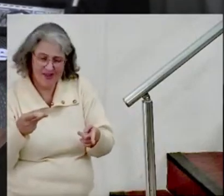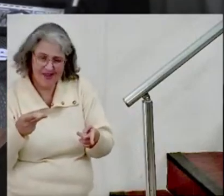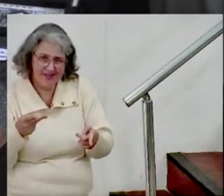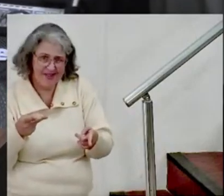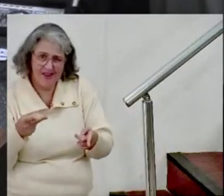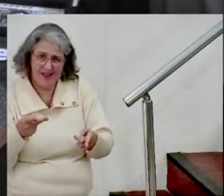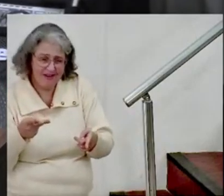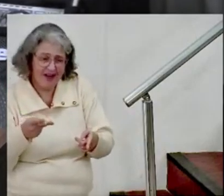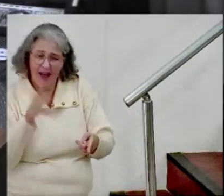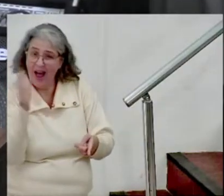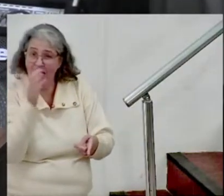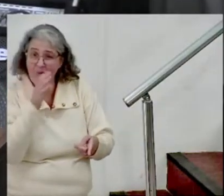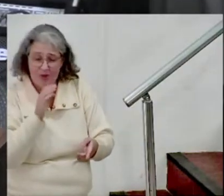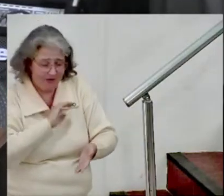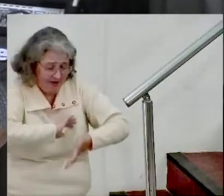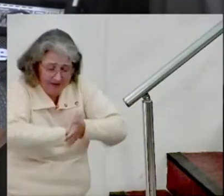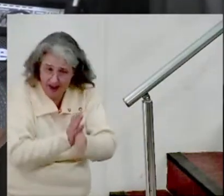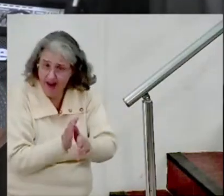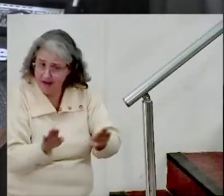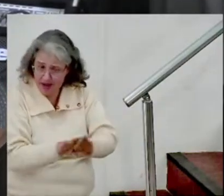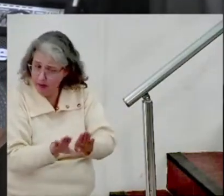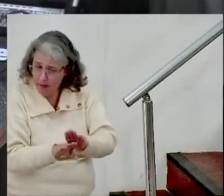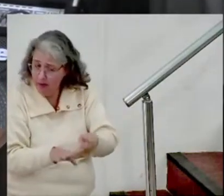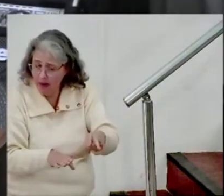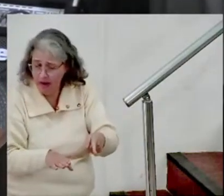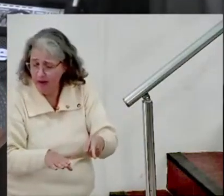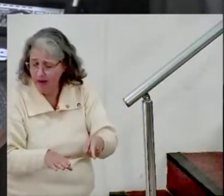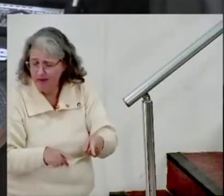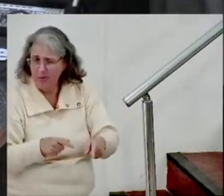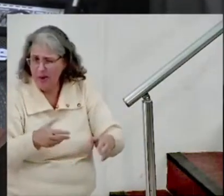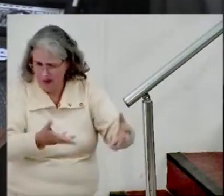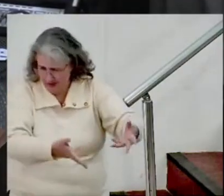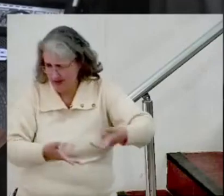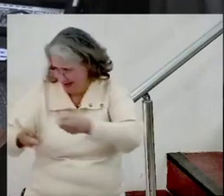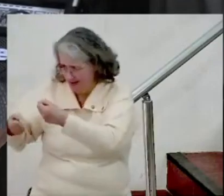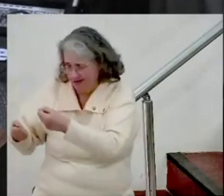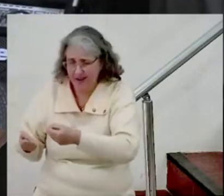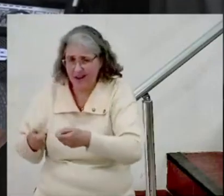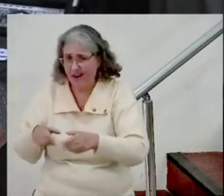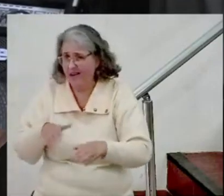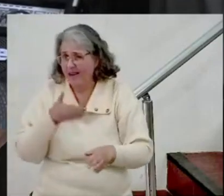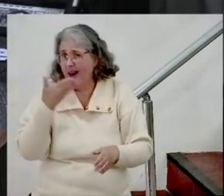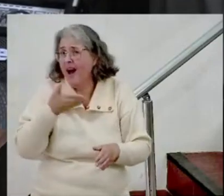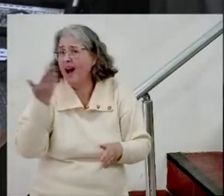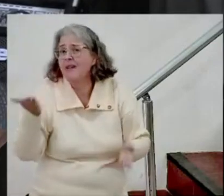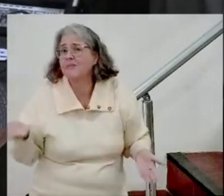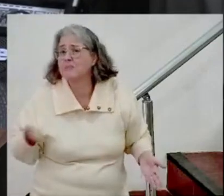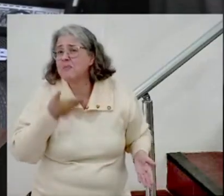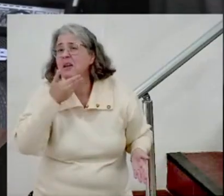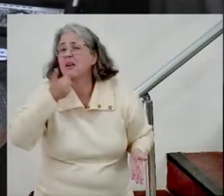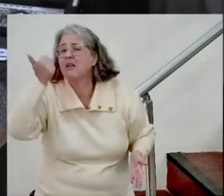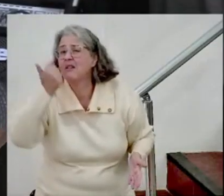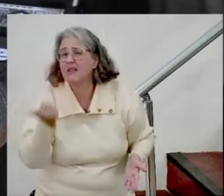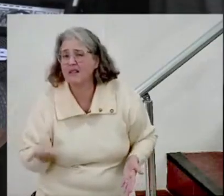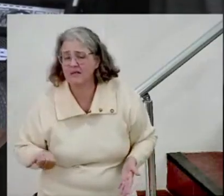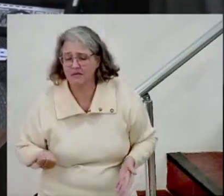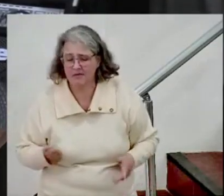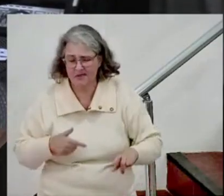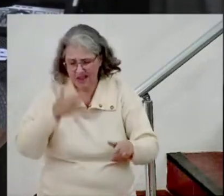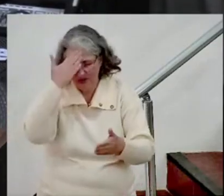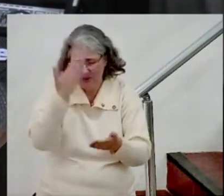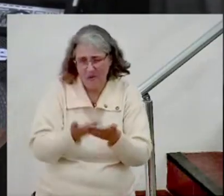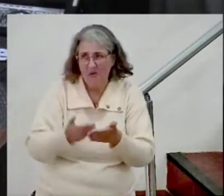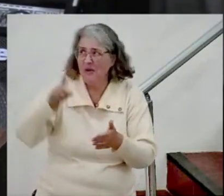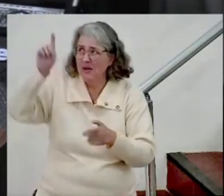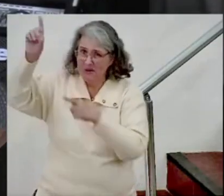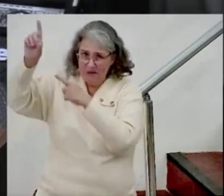logo? Que confiança, olha o texto, que confiança é essa em que você se estriba? Você está confiando em quem? No Deus